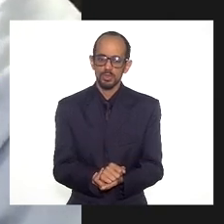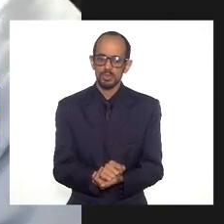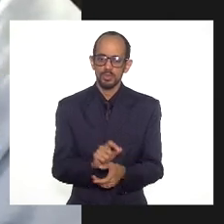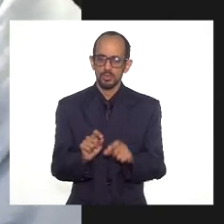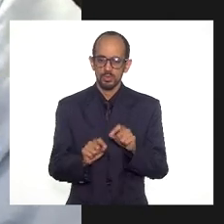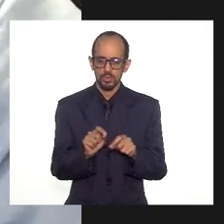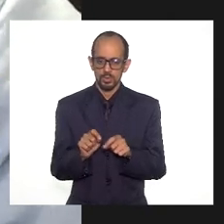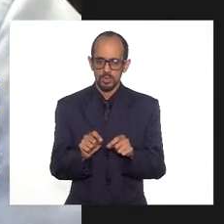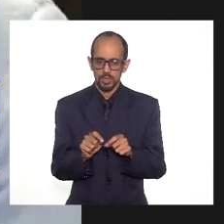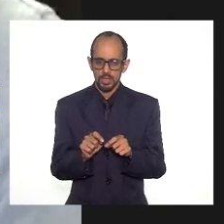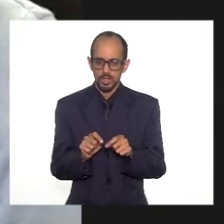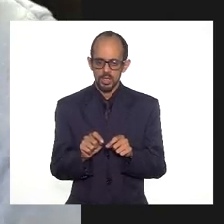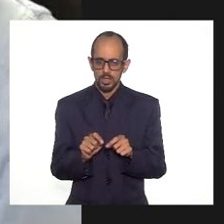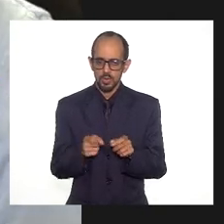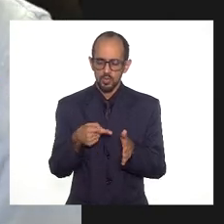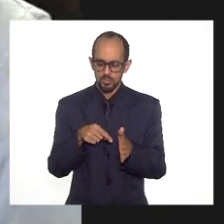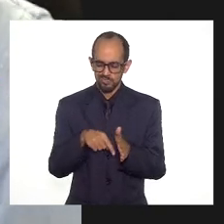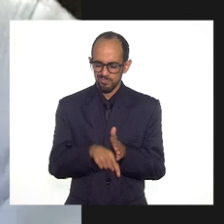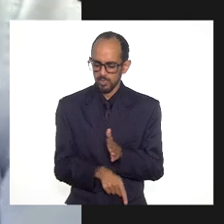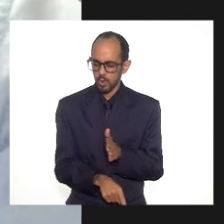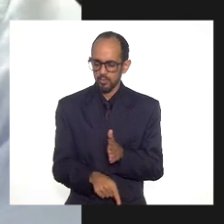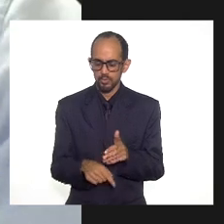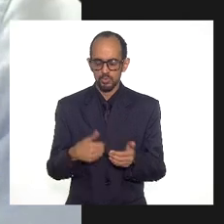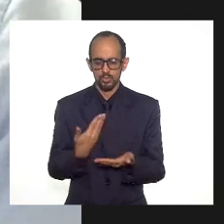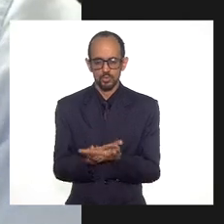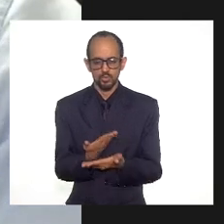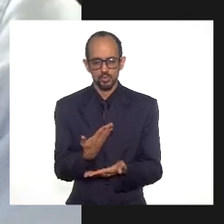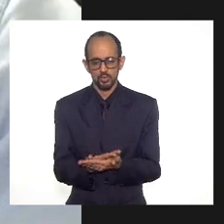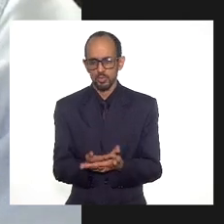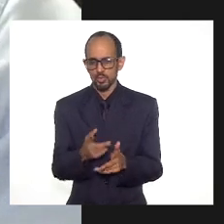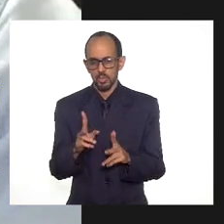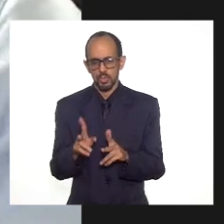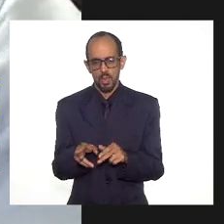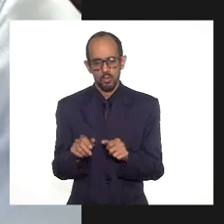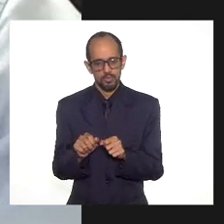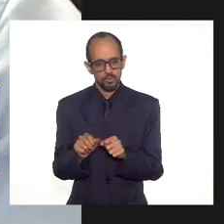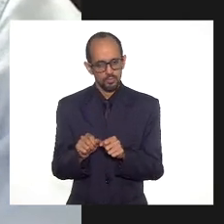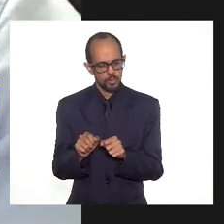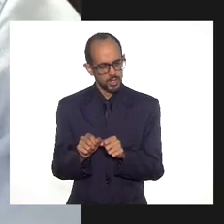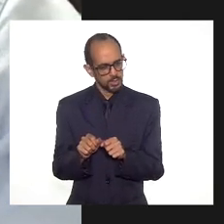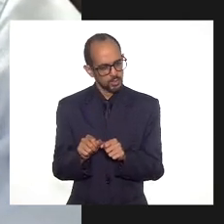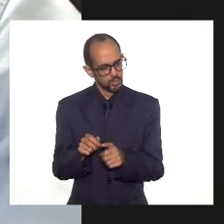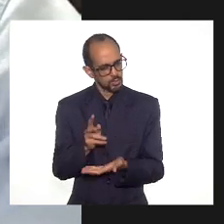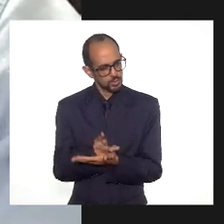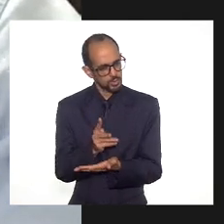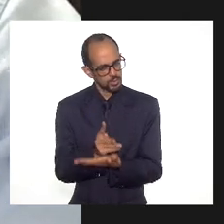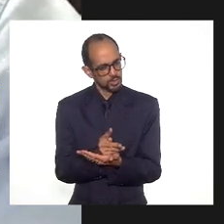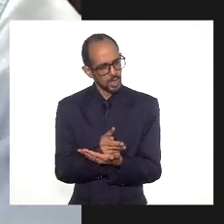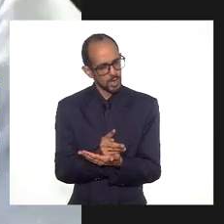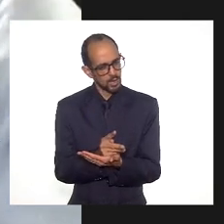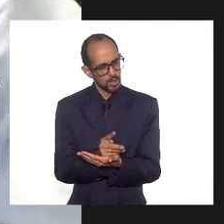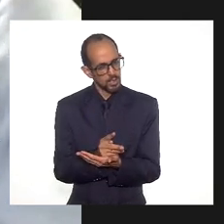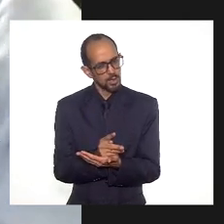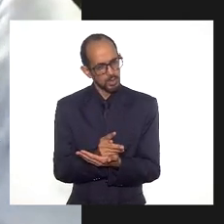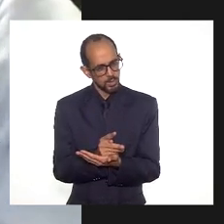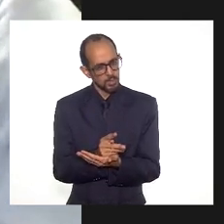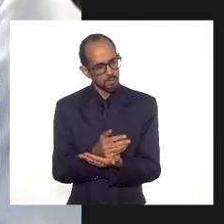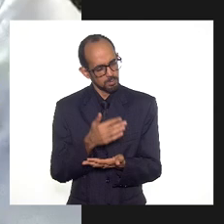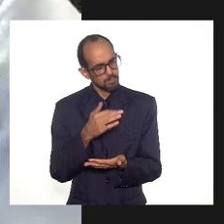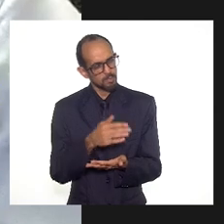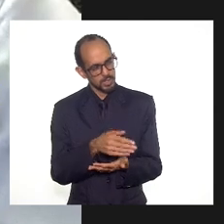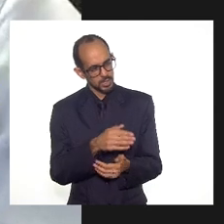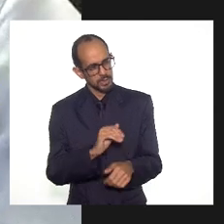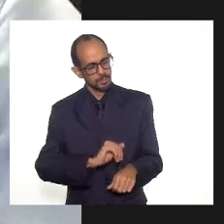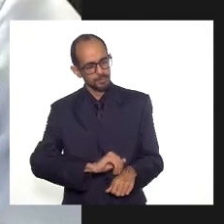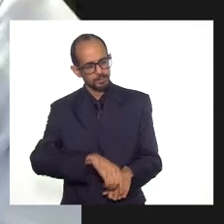o afinco de estudo como fez o sempre credibilizado deputado Luiz